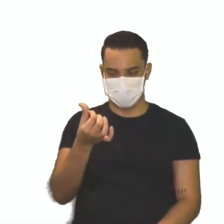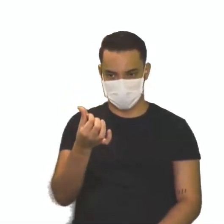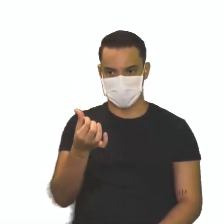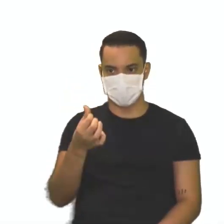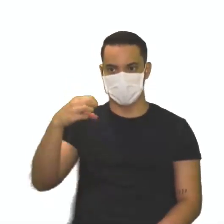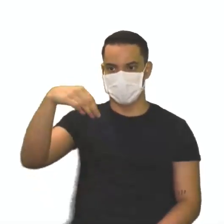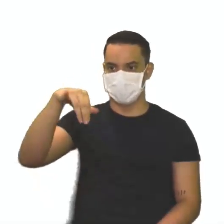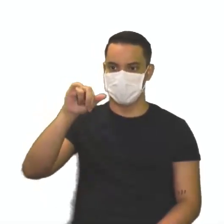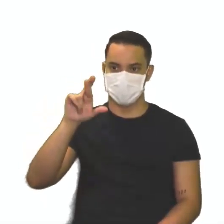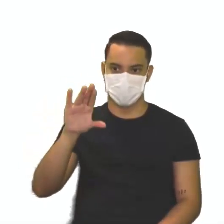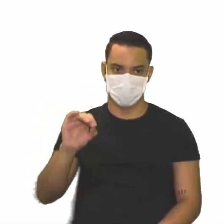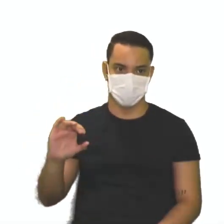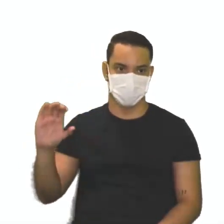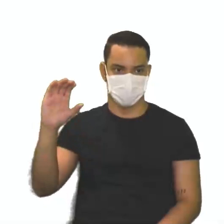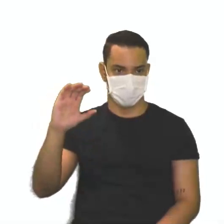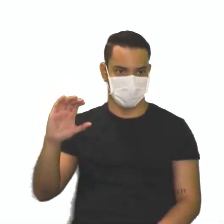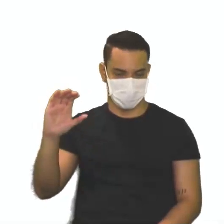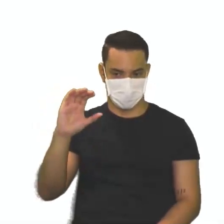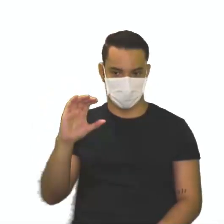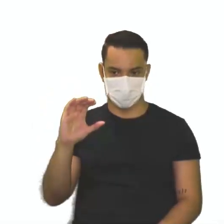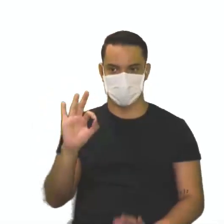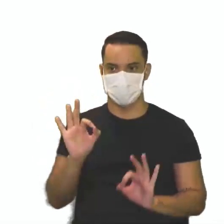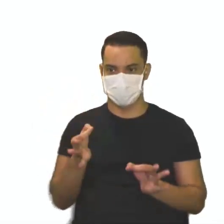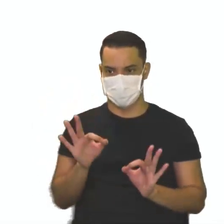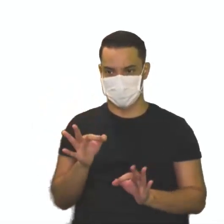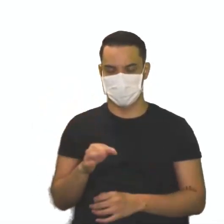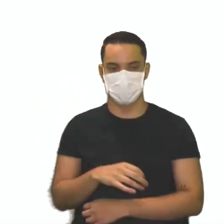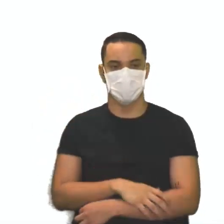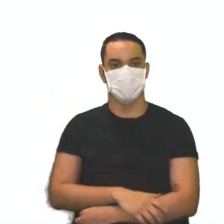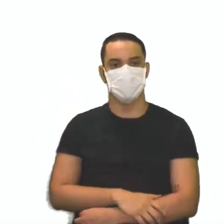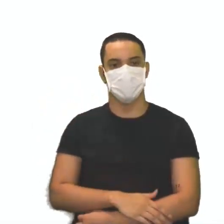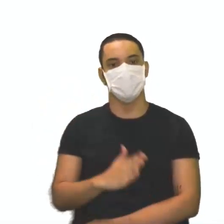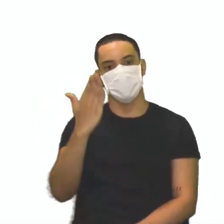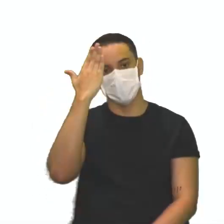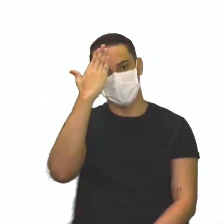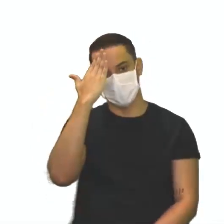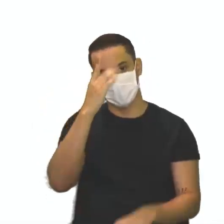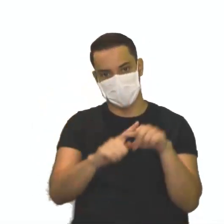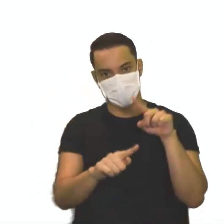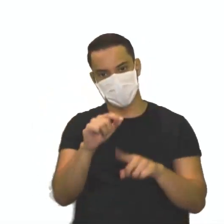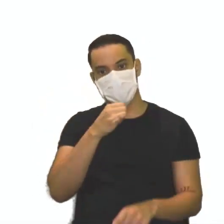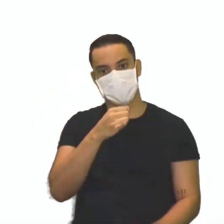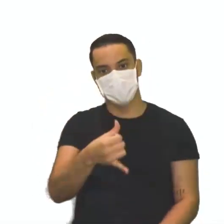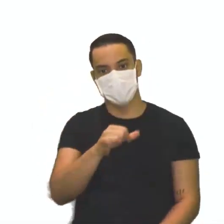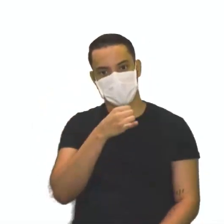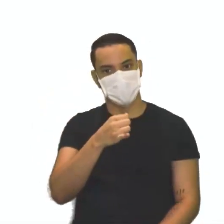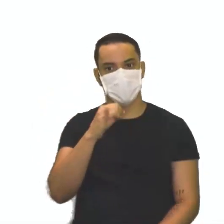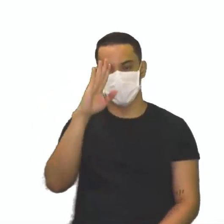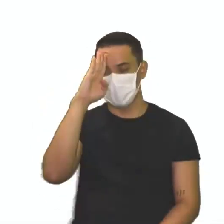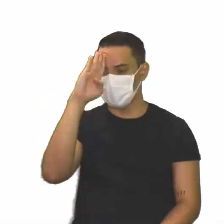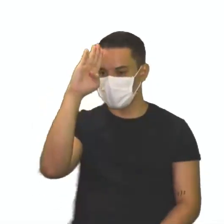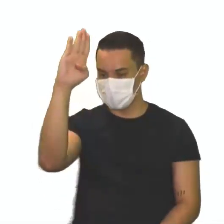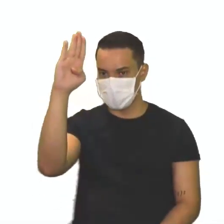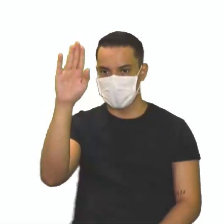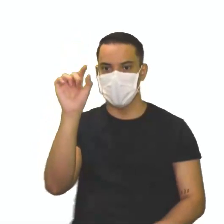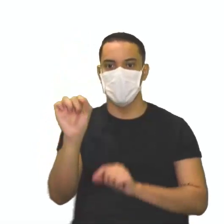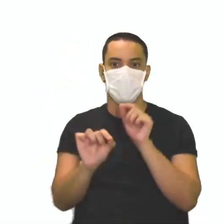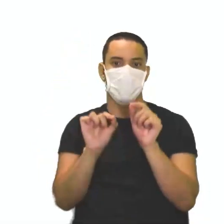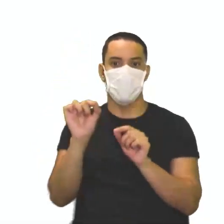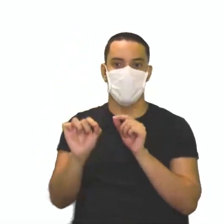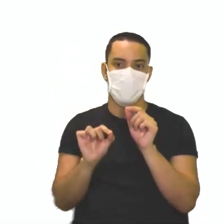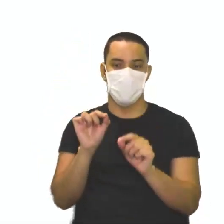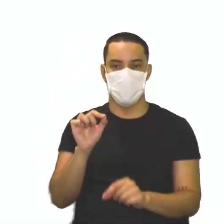1,6 microcoulomb, ok? Sabendo que a carga elétrica fundamental é